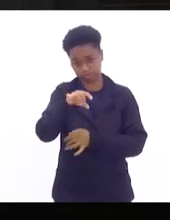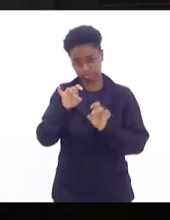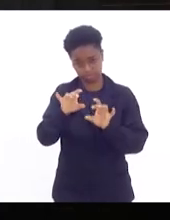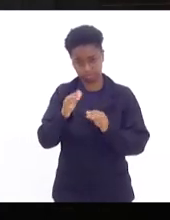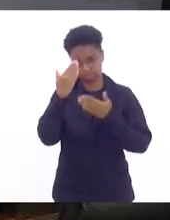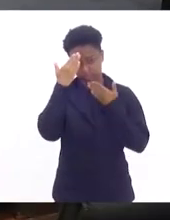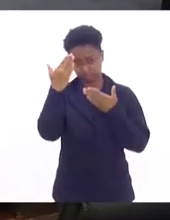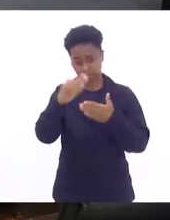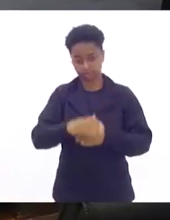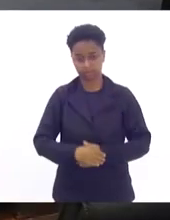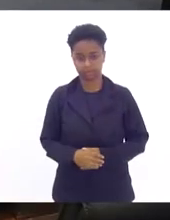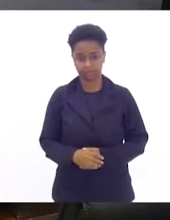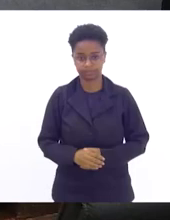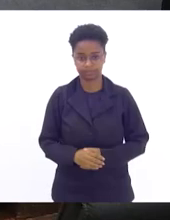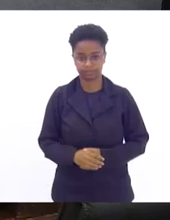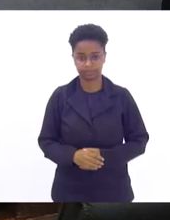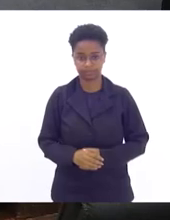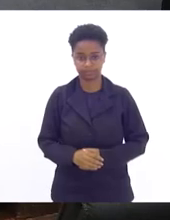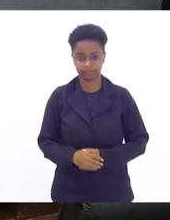presidente.